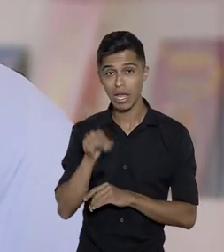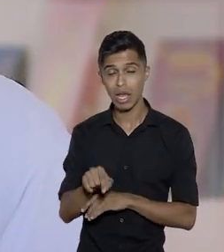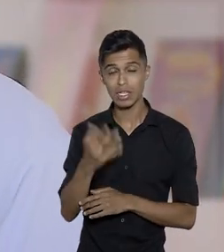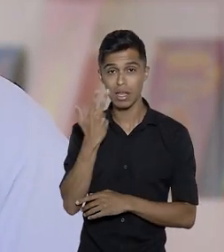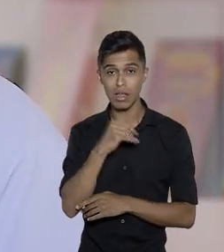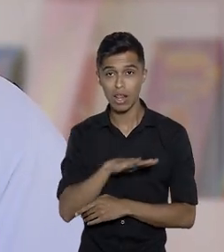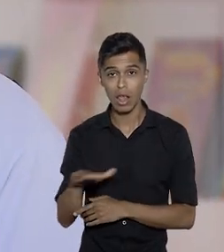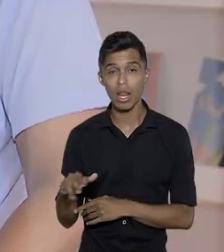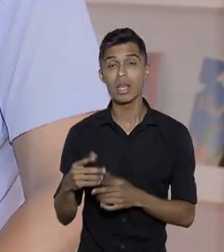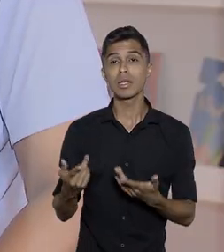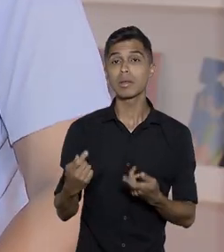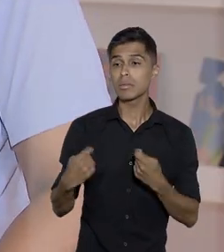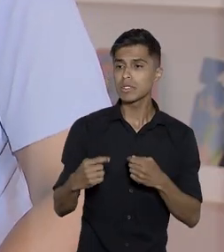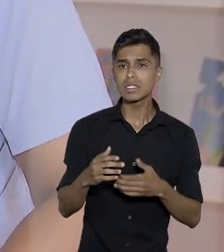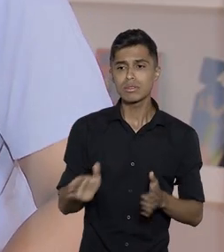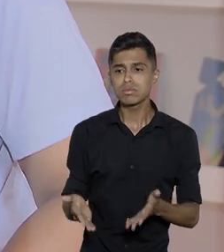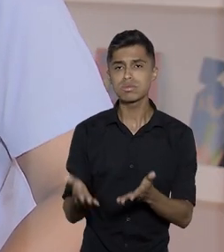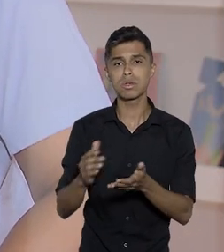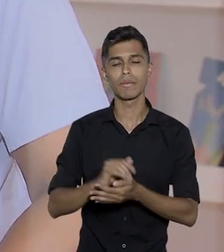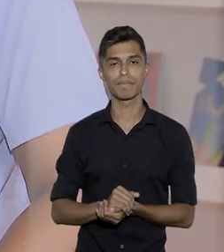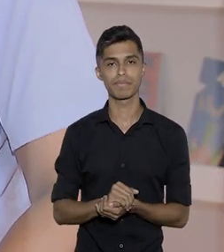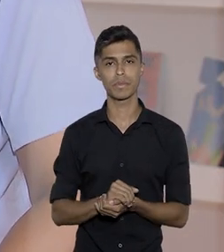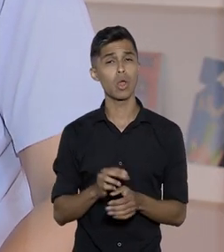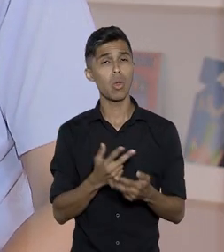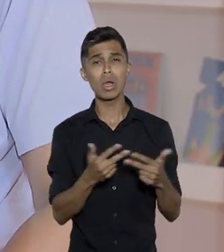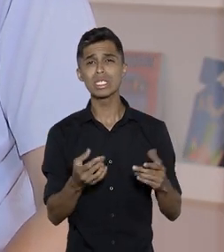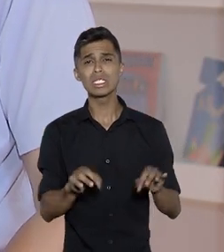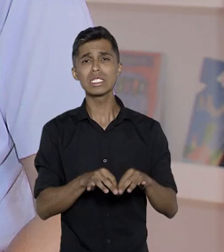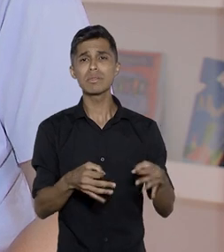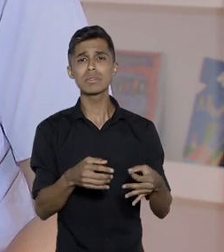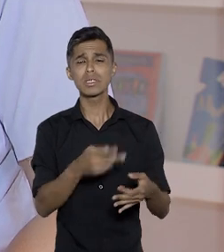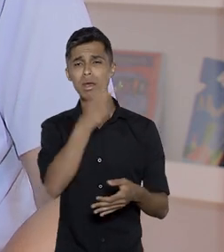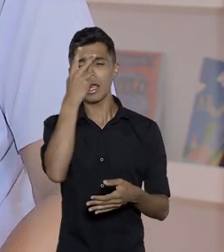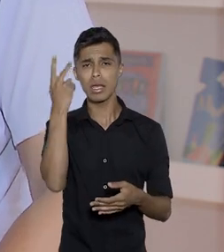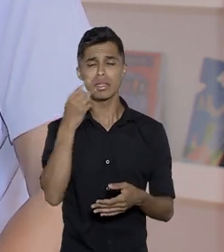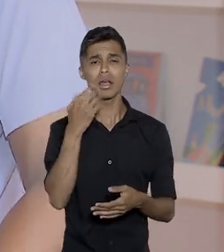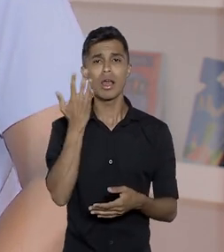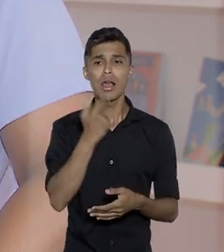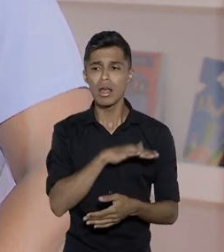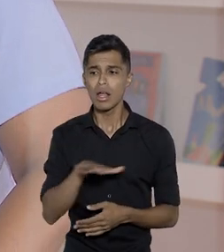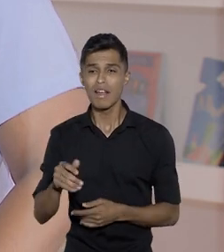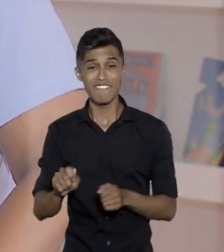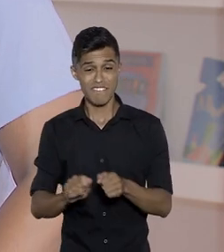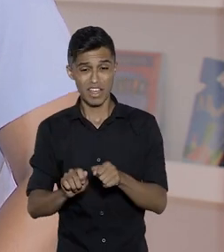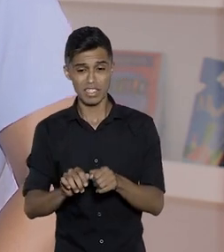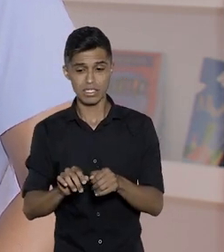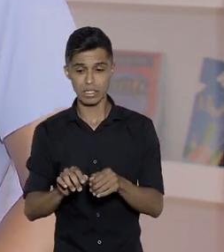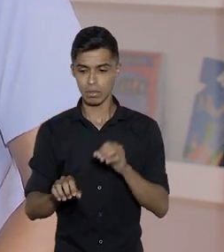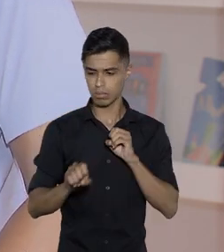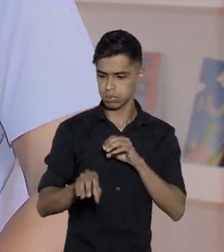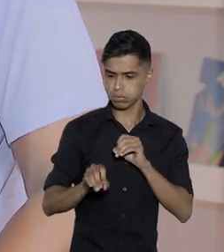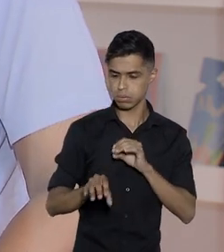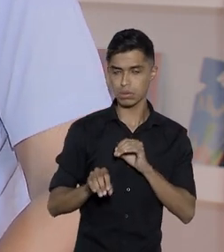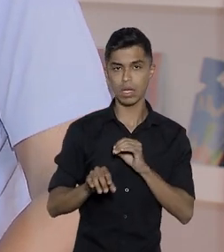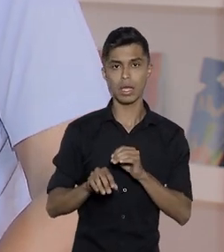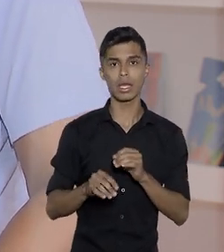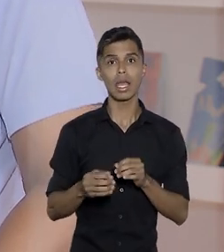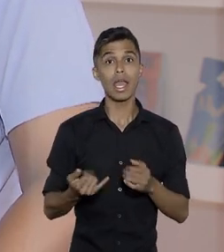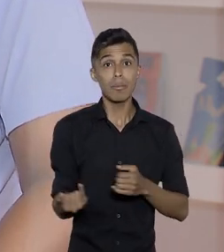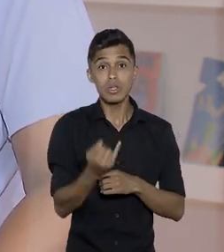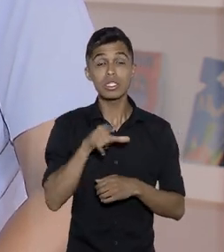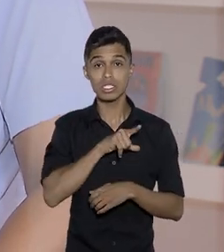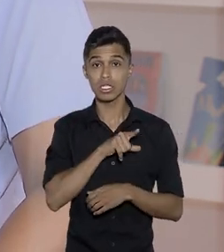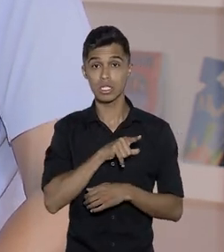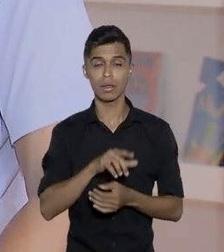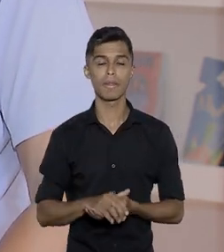desenvolvimento da criança coisa simples que hoje uma criança faz que faz toda a diferença lá no processo de